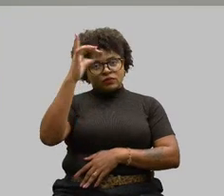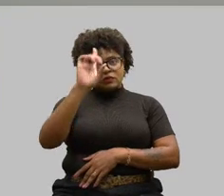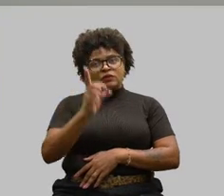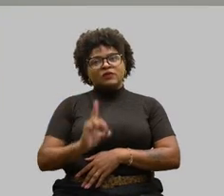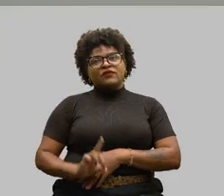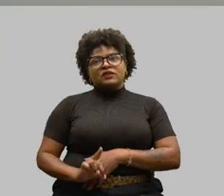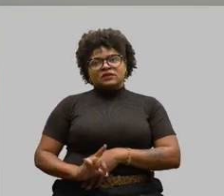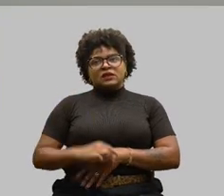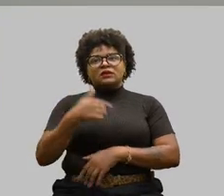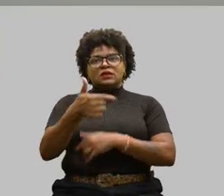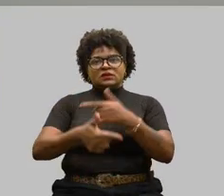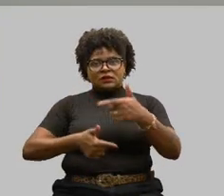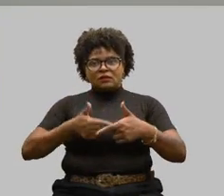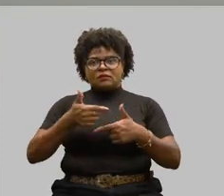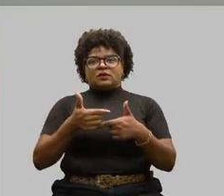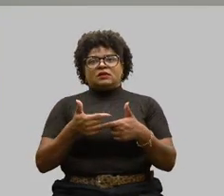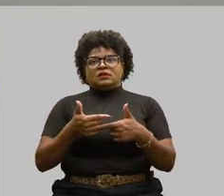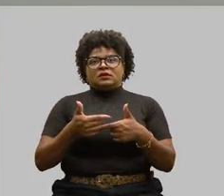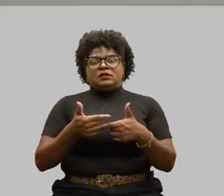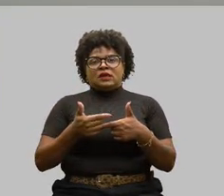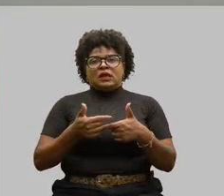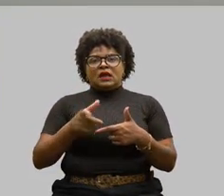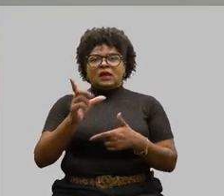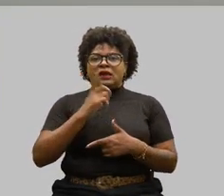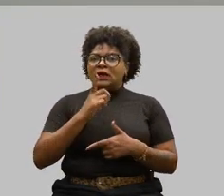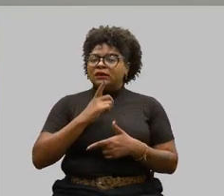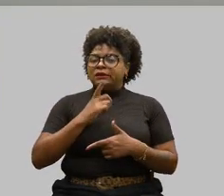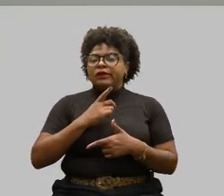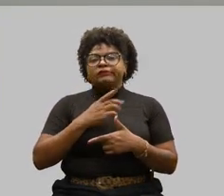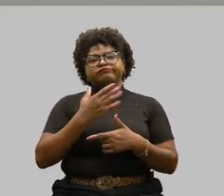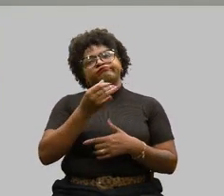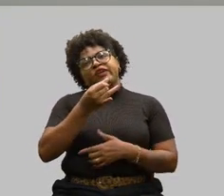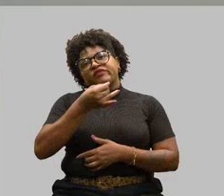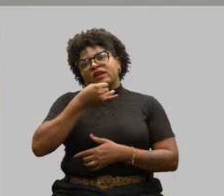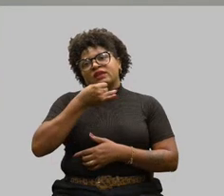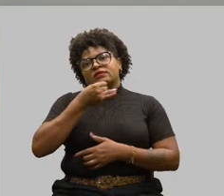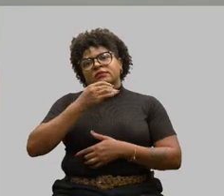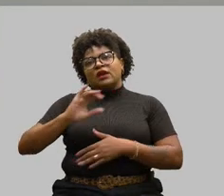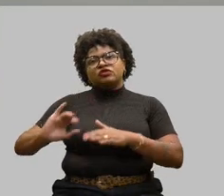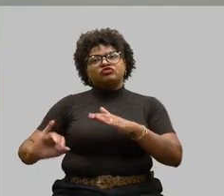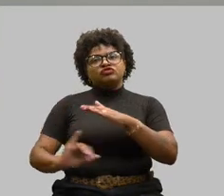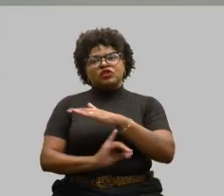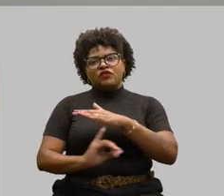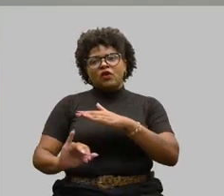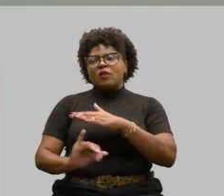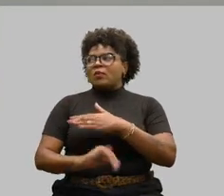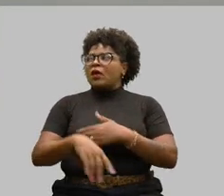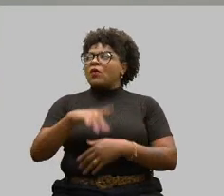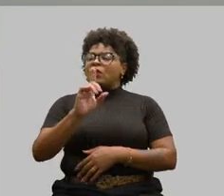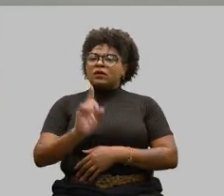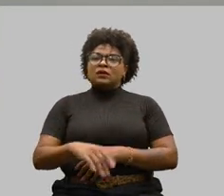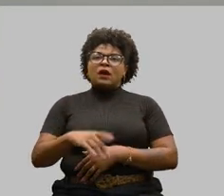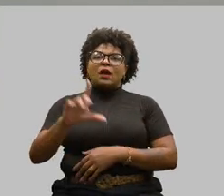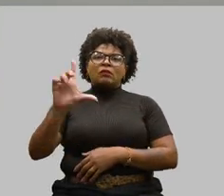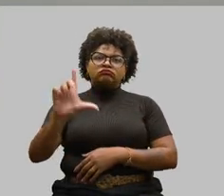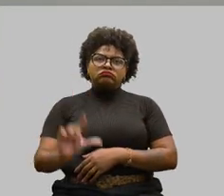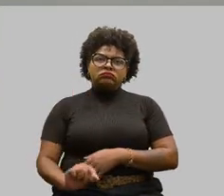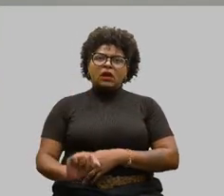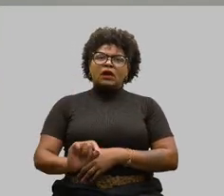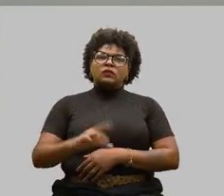deficiências que trabalham estão na informalidade e o rendimento também é menor em média